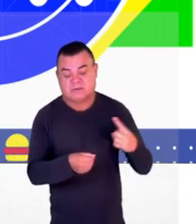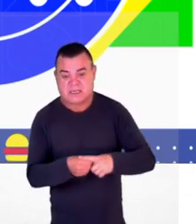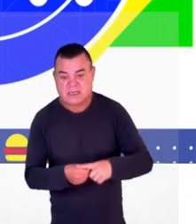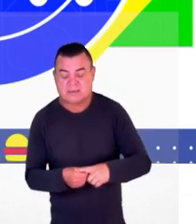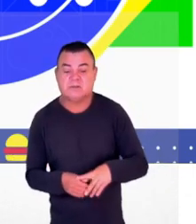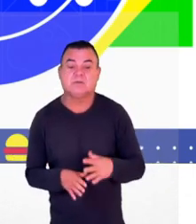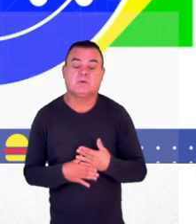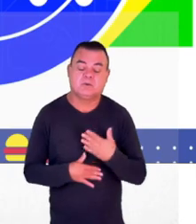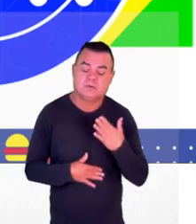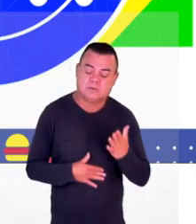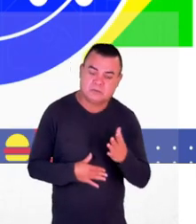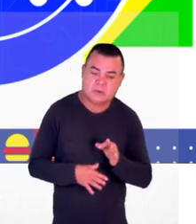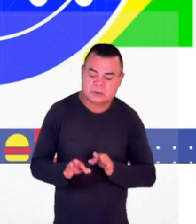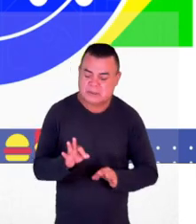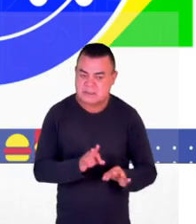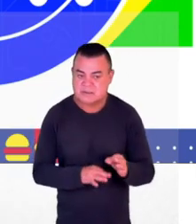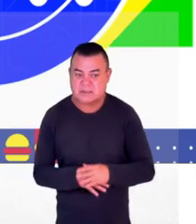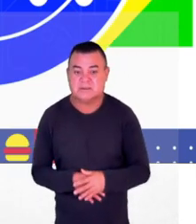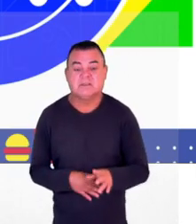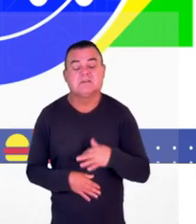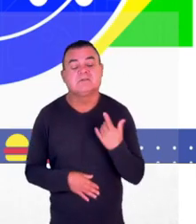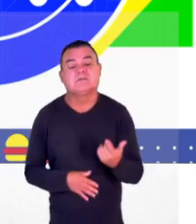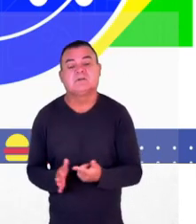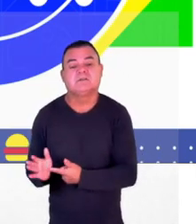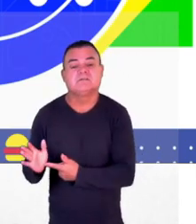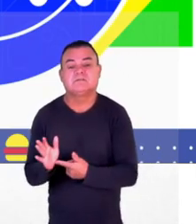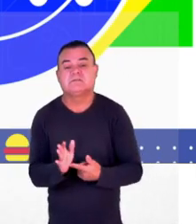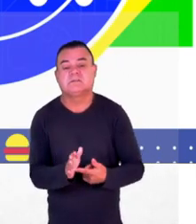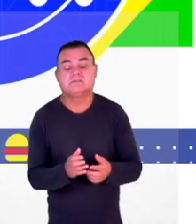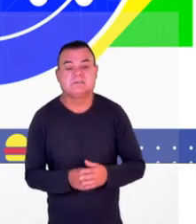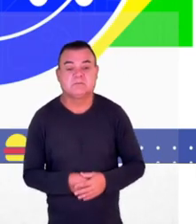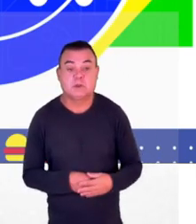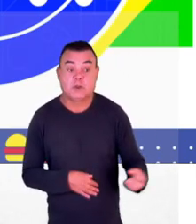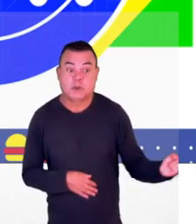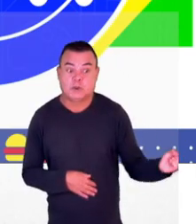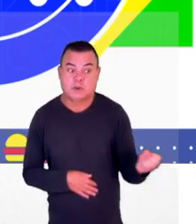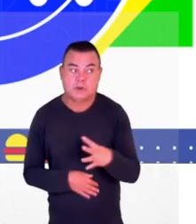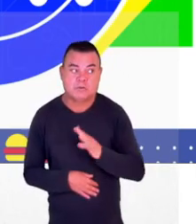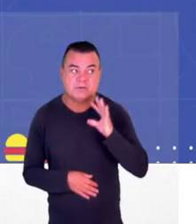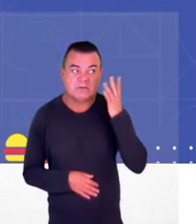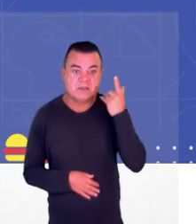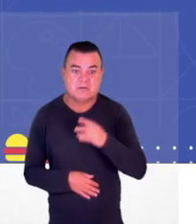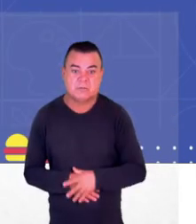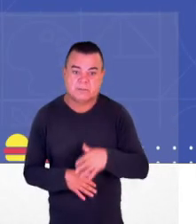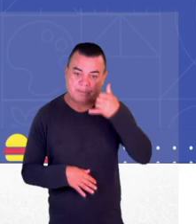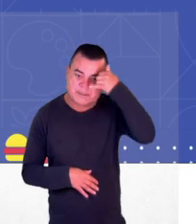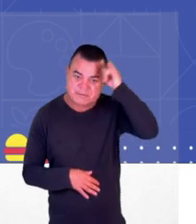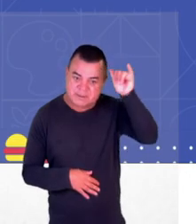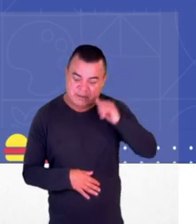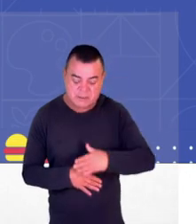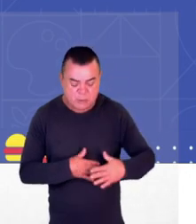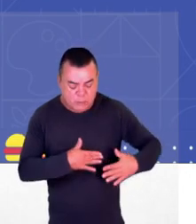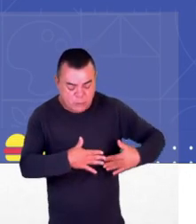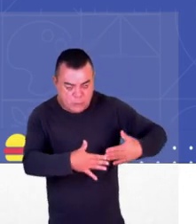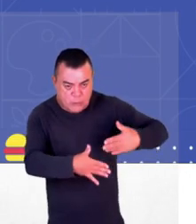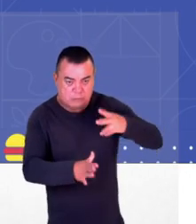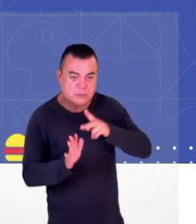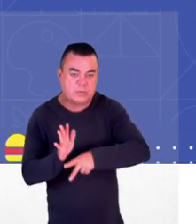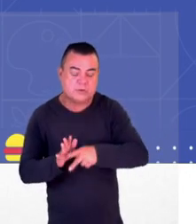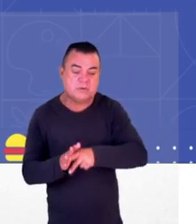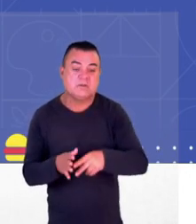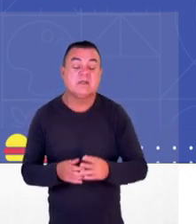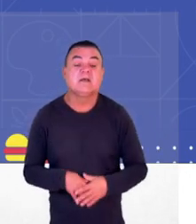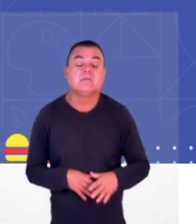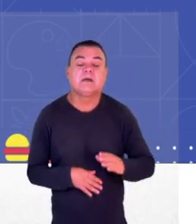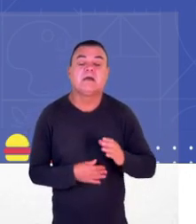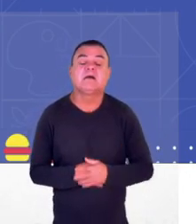execução e a gente traz aqui a presença no plano algumas novas soluções previstas também implementadas ao longo do plano para dar conta